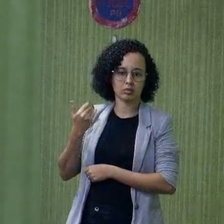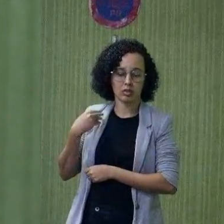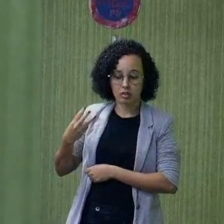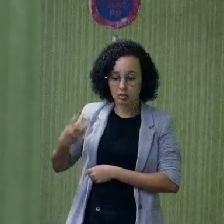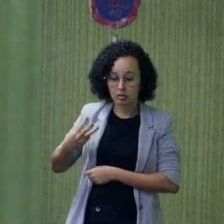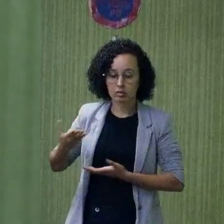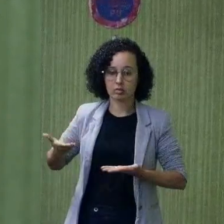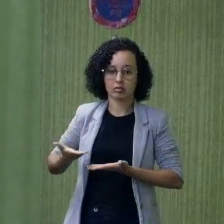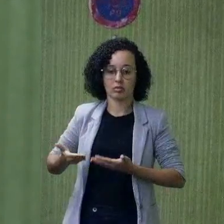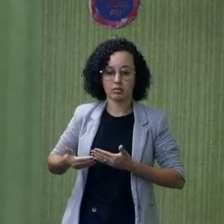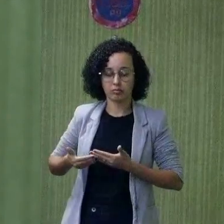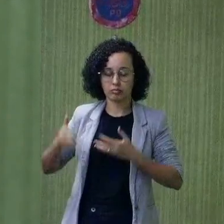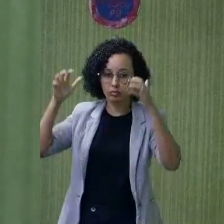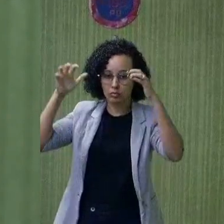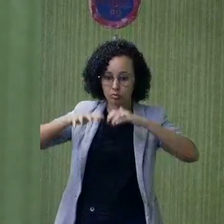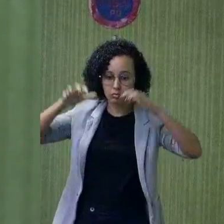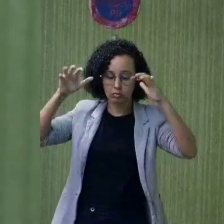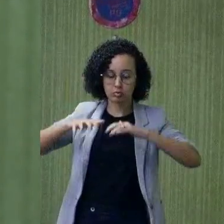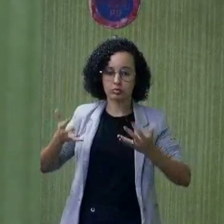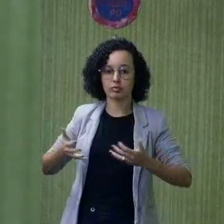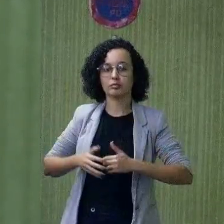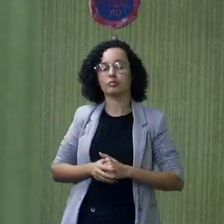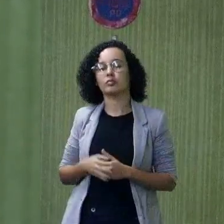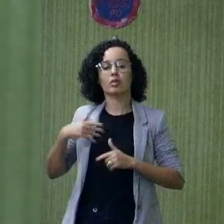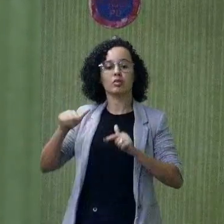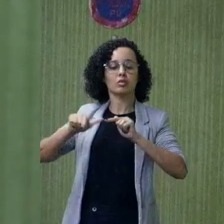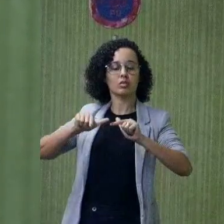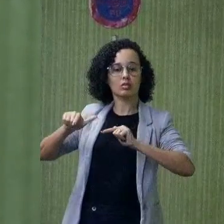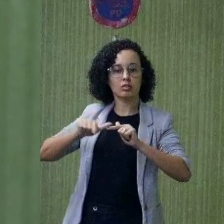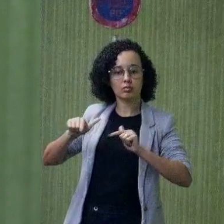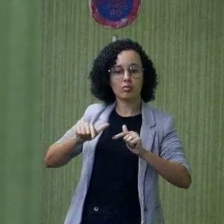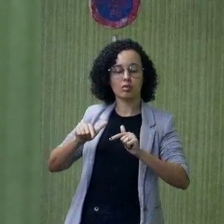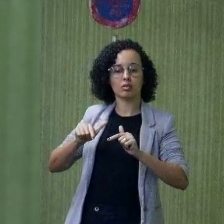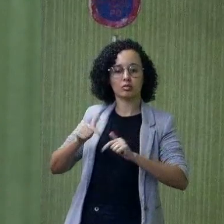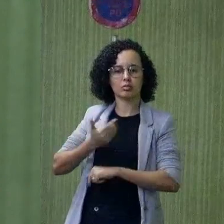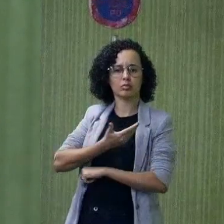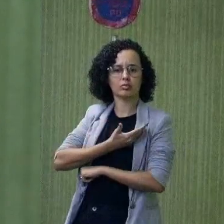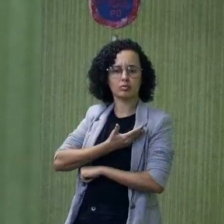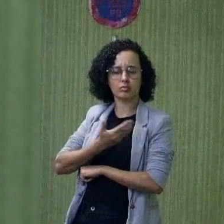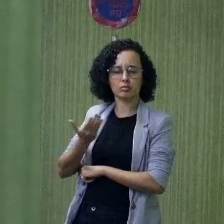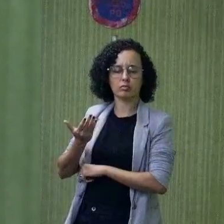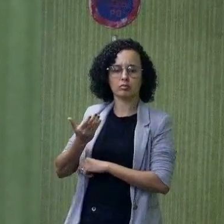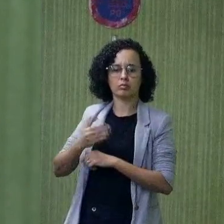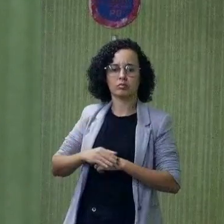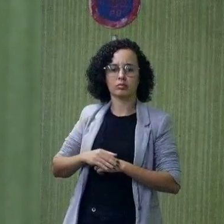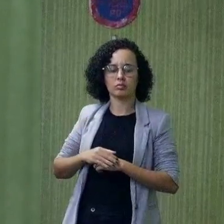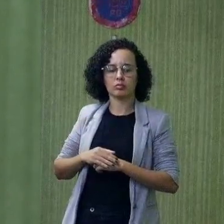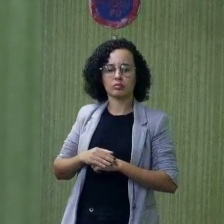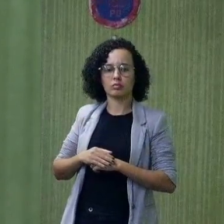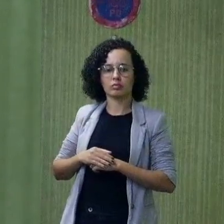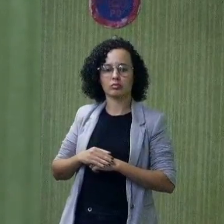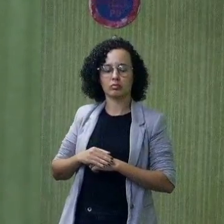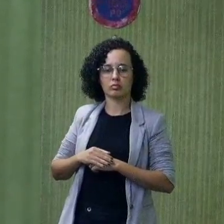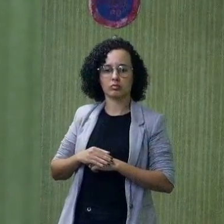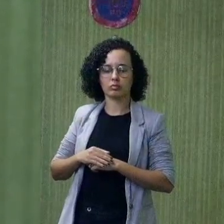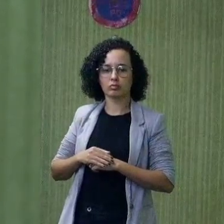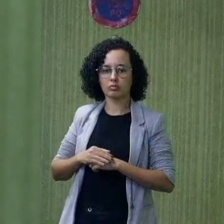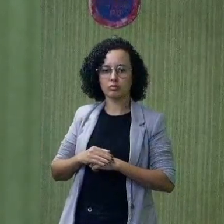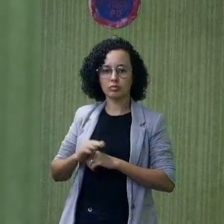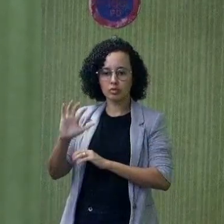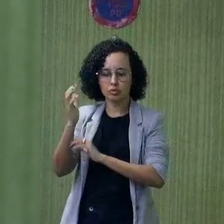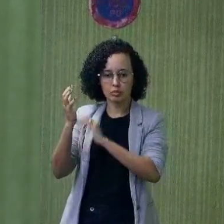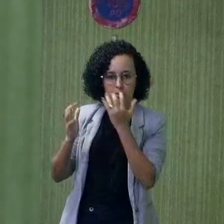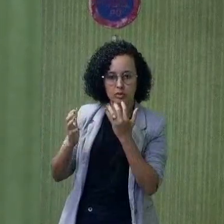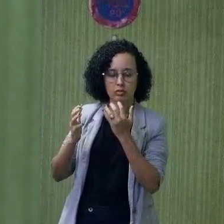mesmos municípios a está sendo feito um trabalho pelos colegas do urbanismo para que essas H cidades não sejam